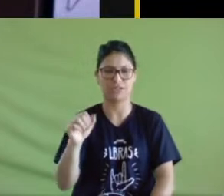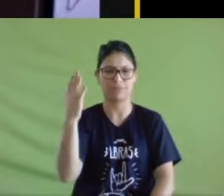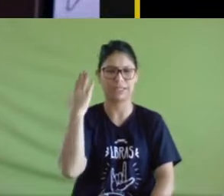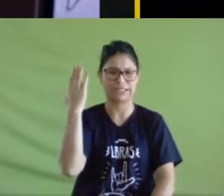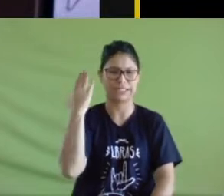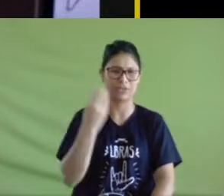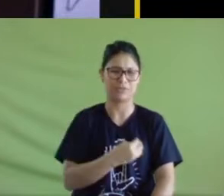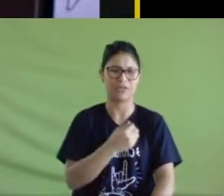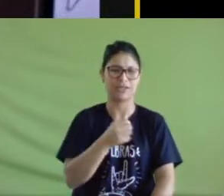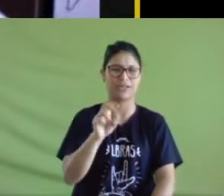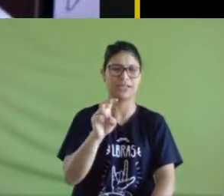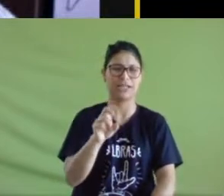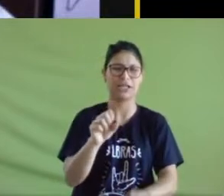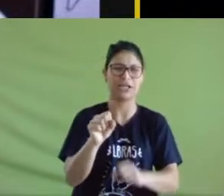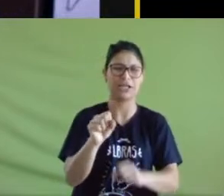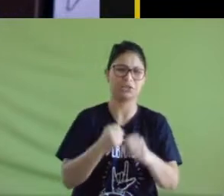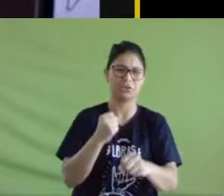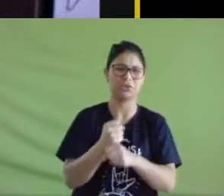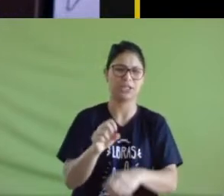556 e